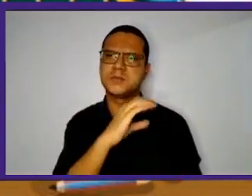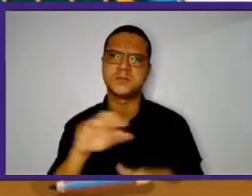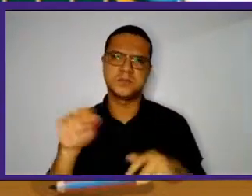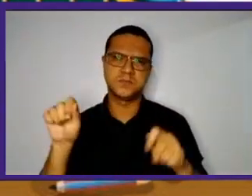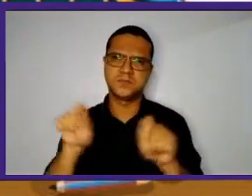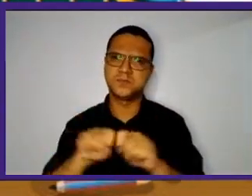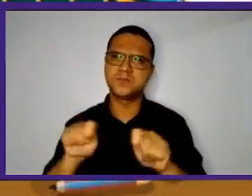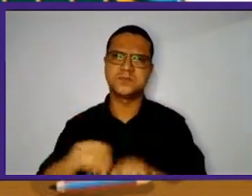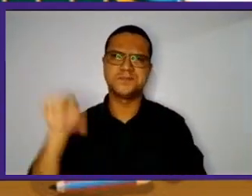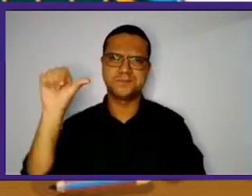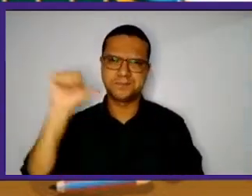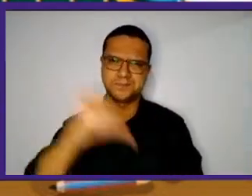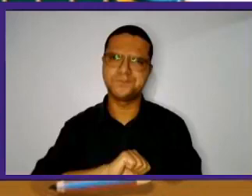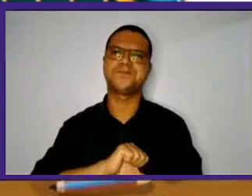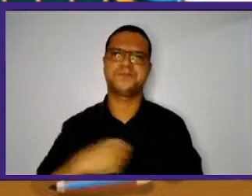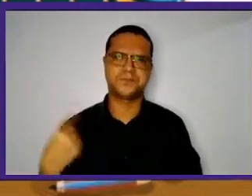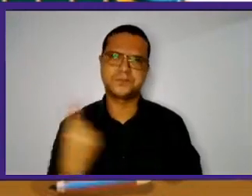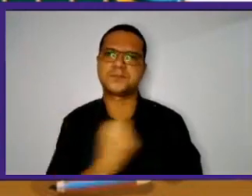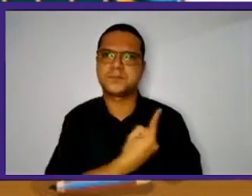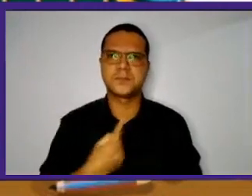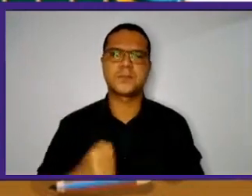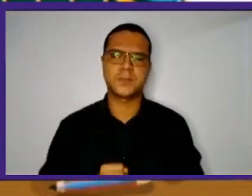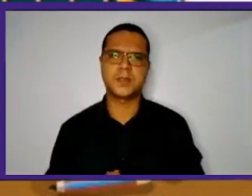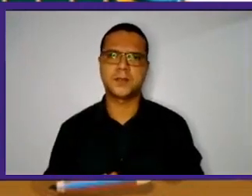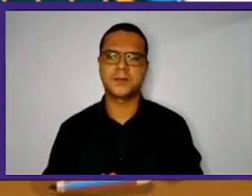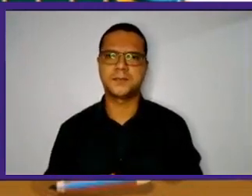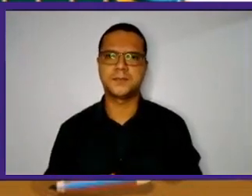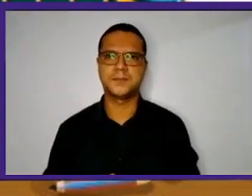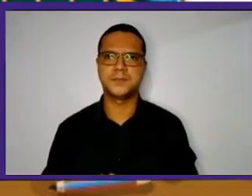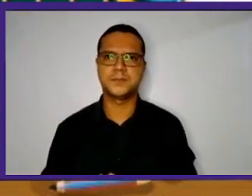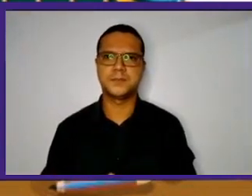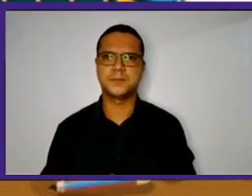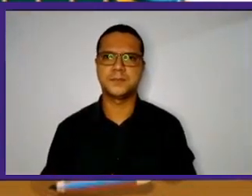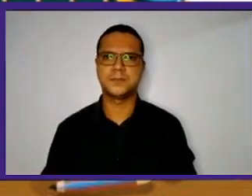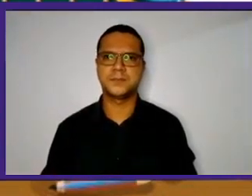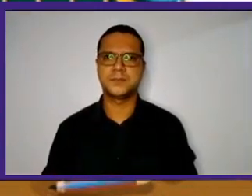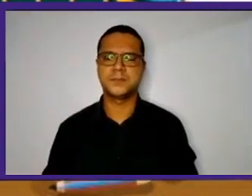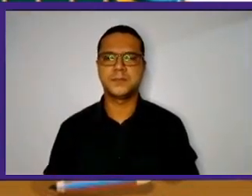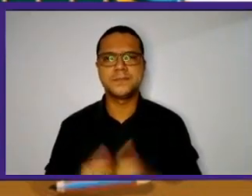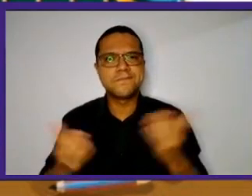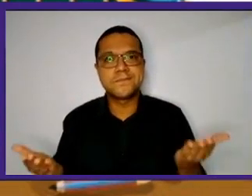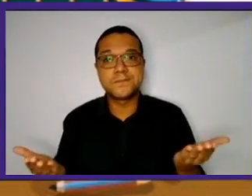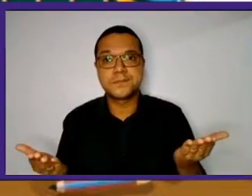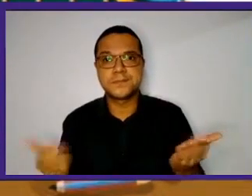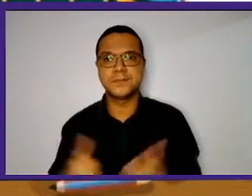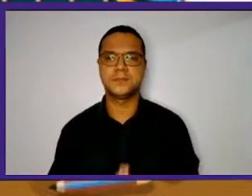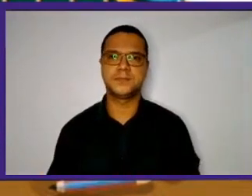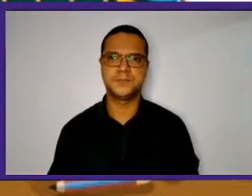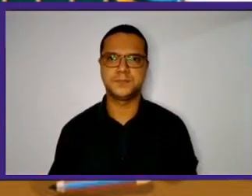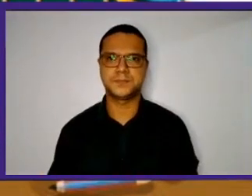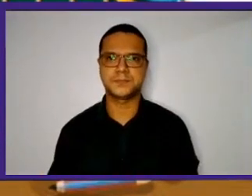mal para todos os seres vivos, incluindo nós, seres humanos. E aí?